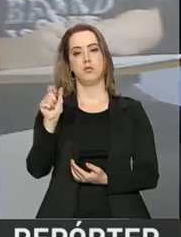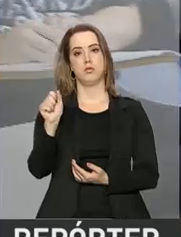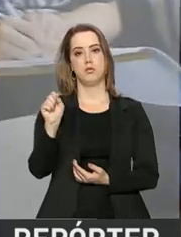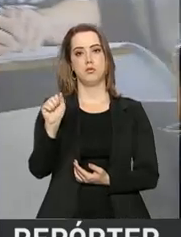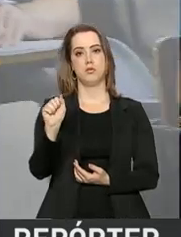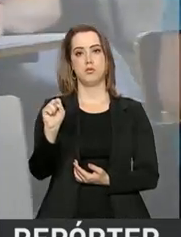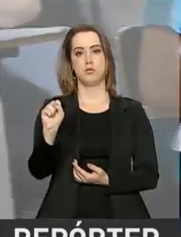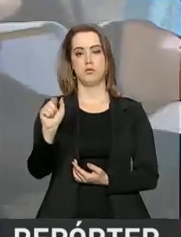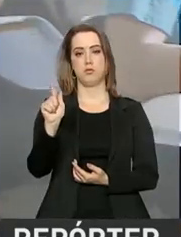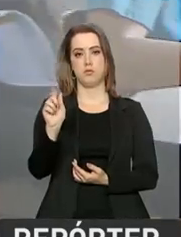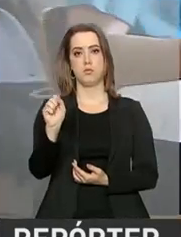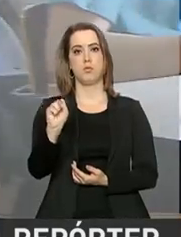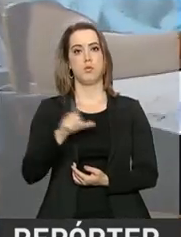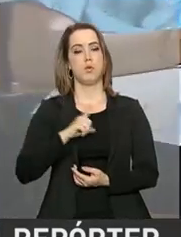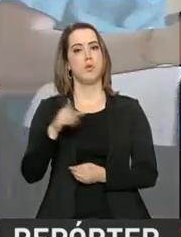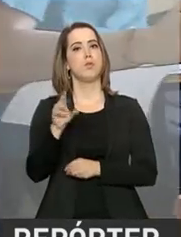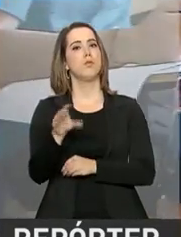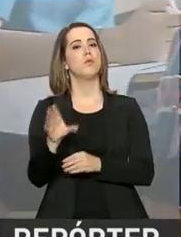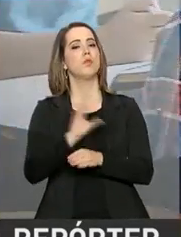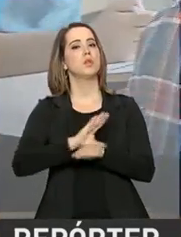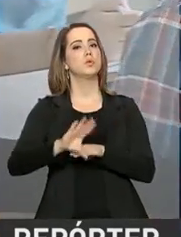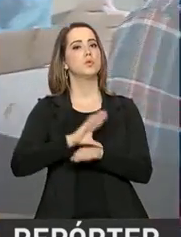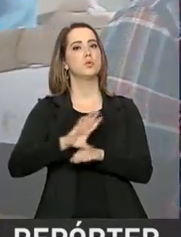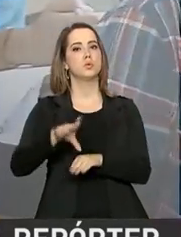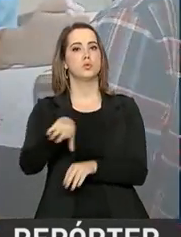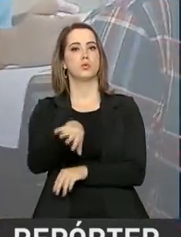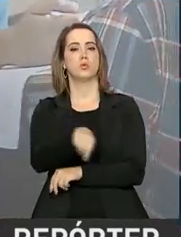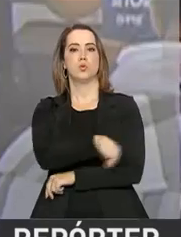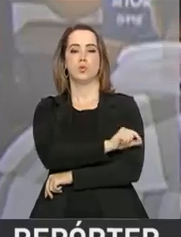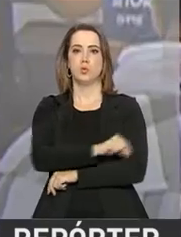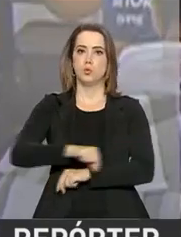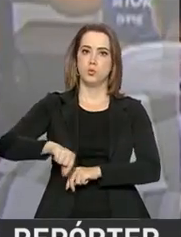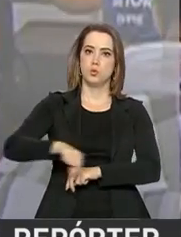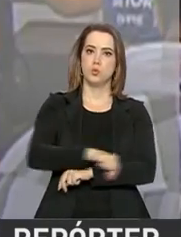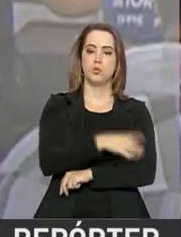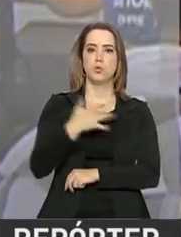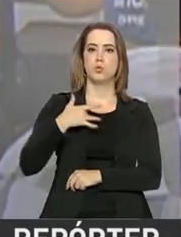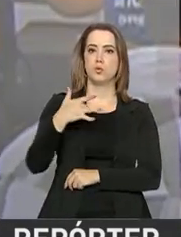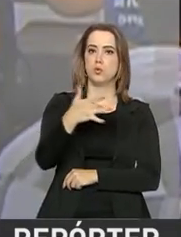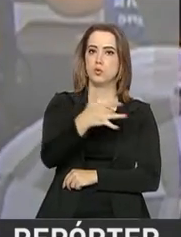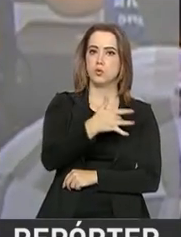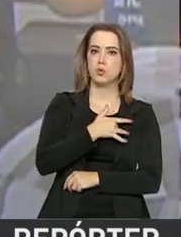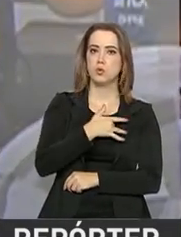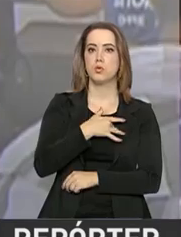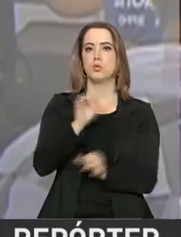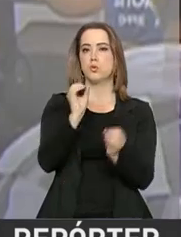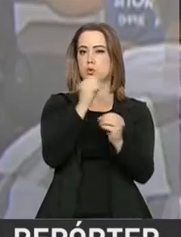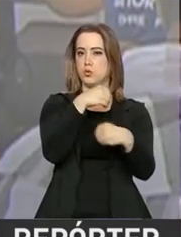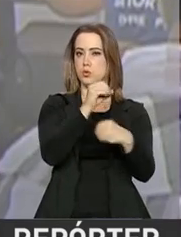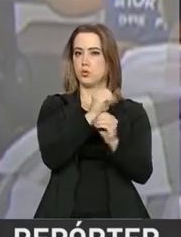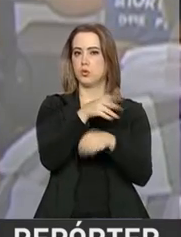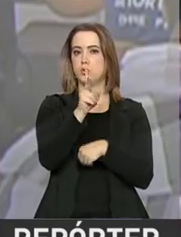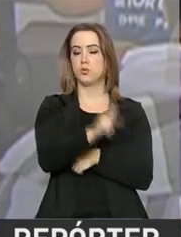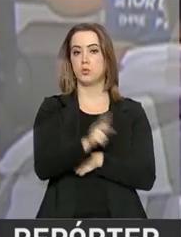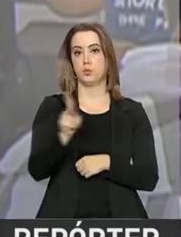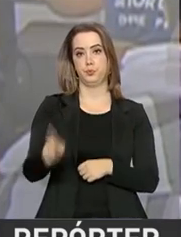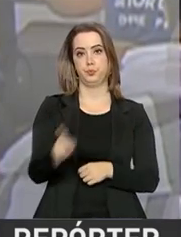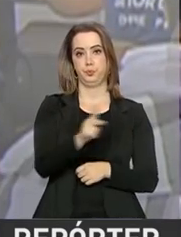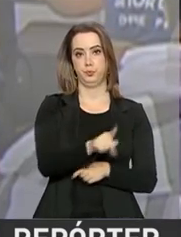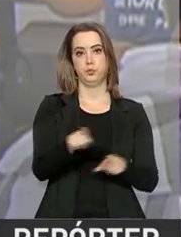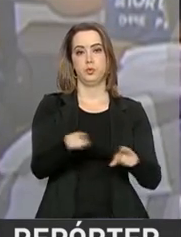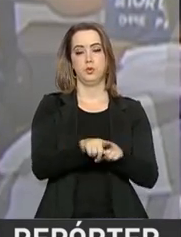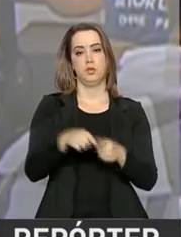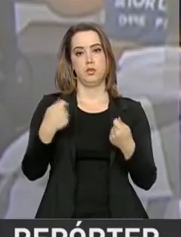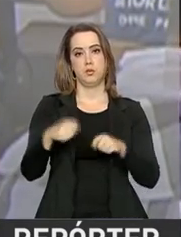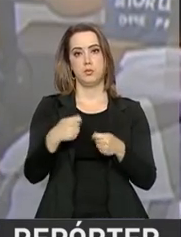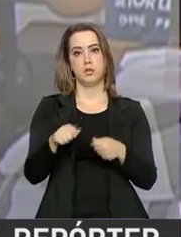de saúde engenharia licenciaturas pedagogia e normal superior para participar os candidatos Tinham que ter